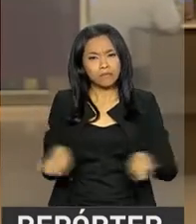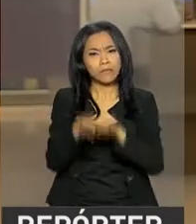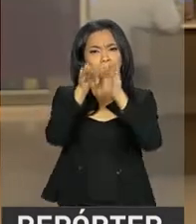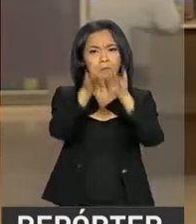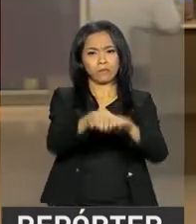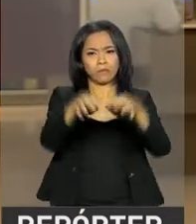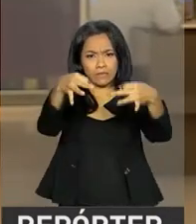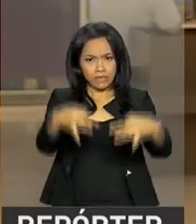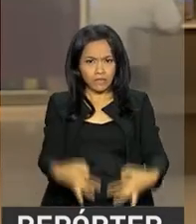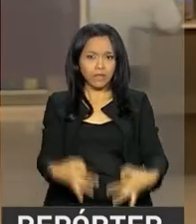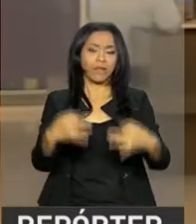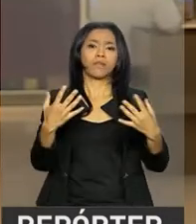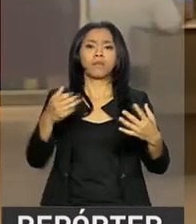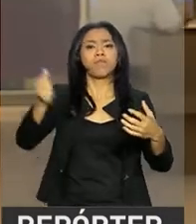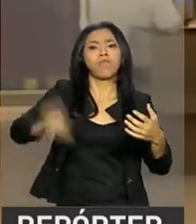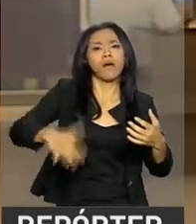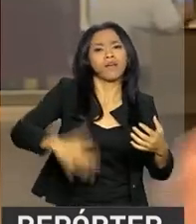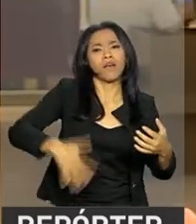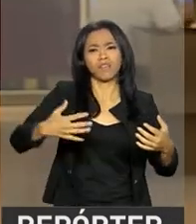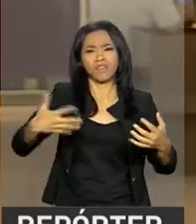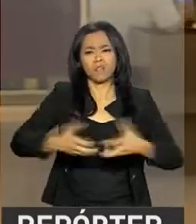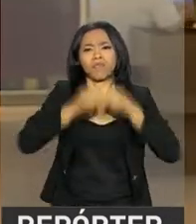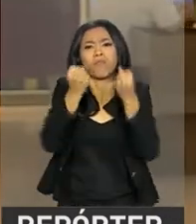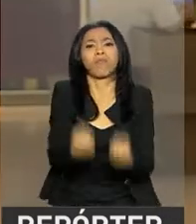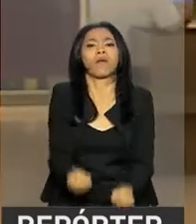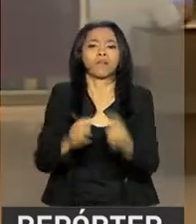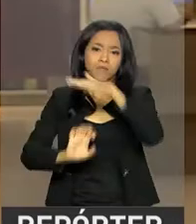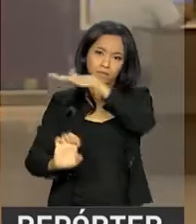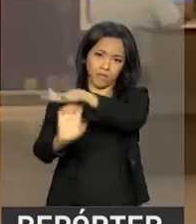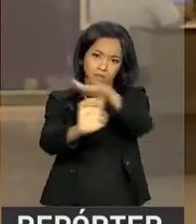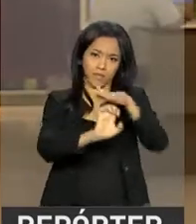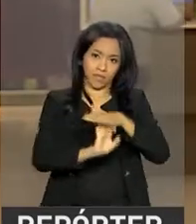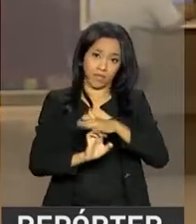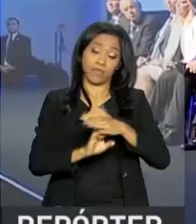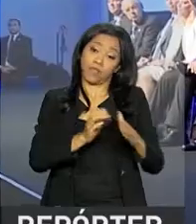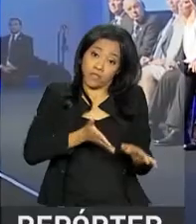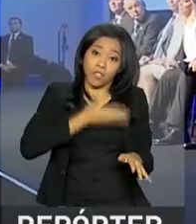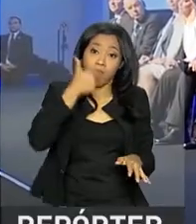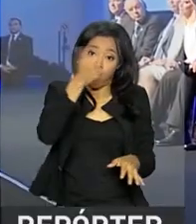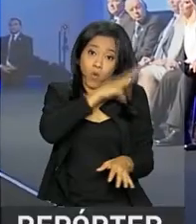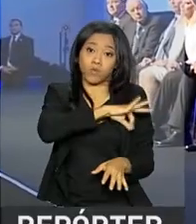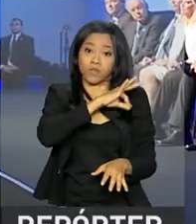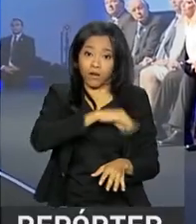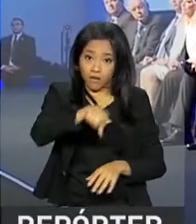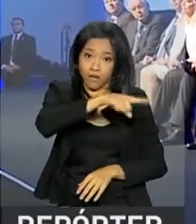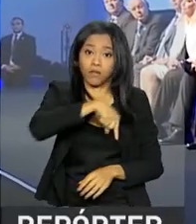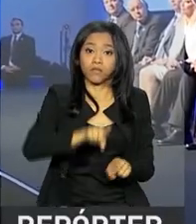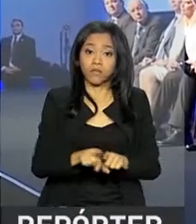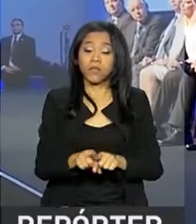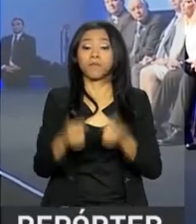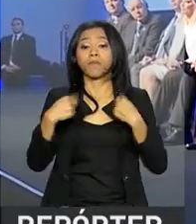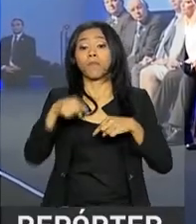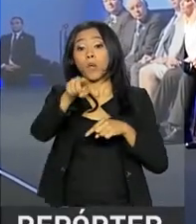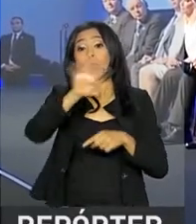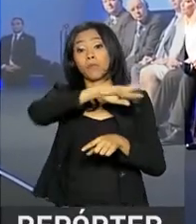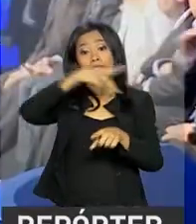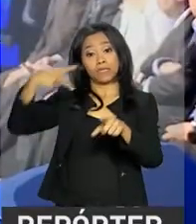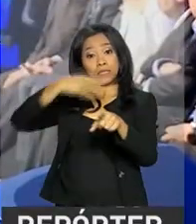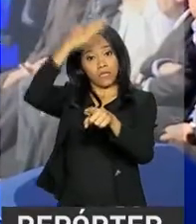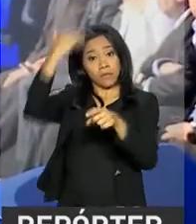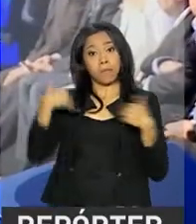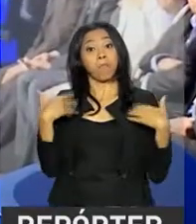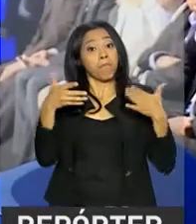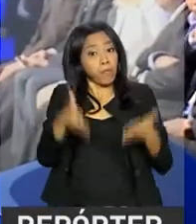fácil, consequentemente mais barato. Isso melhora para que os salários possam ser melhores. O presidente Michel Temer participou do evento